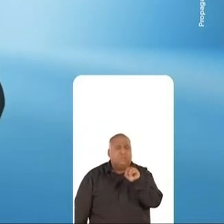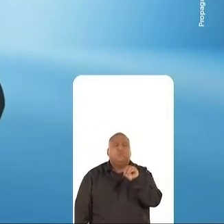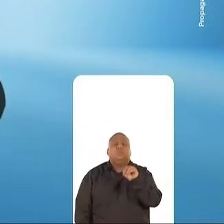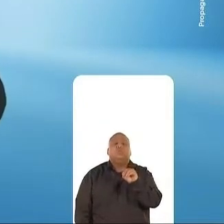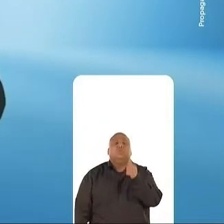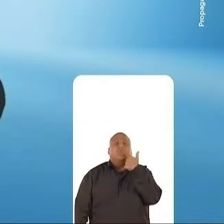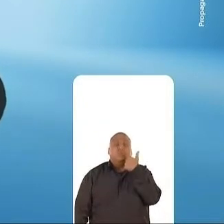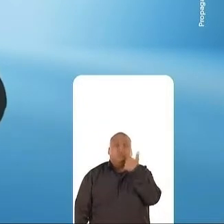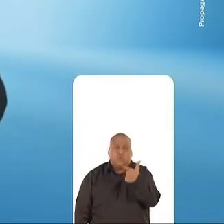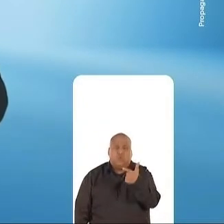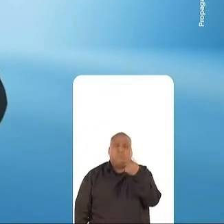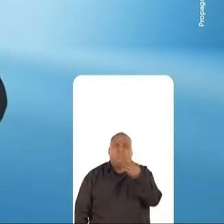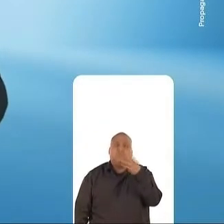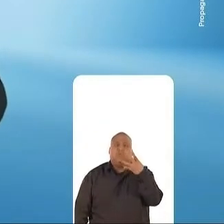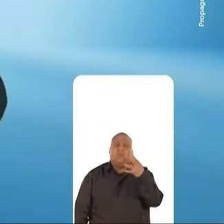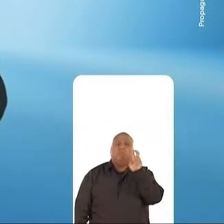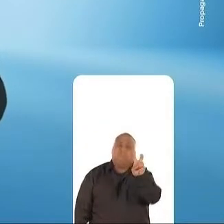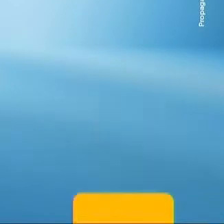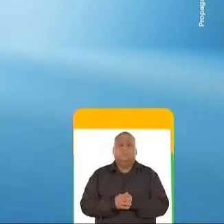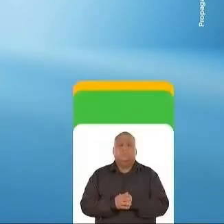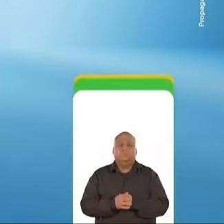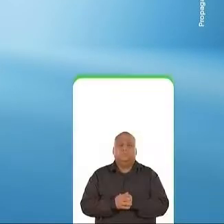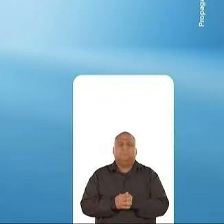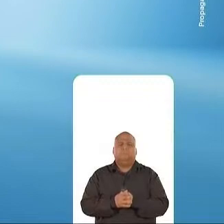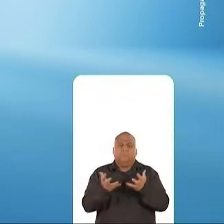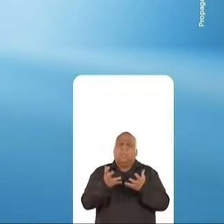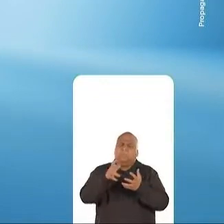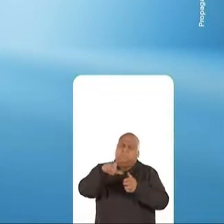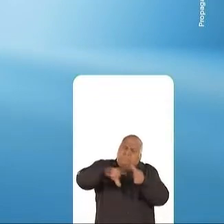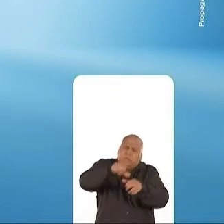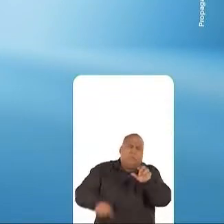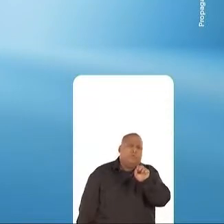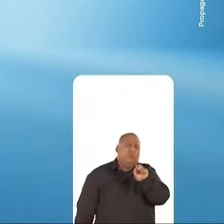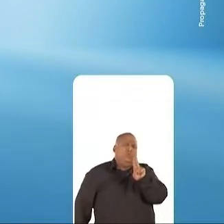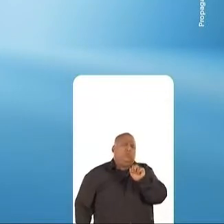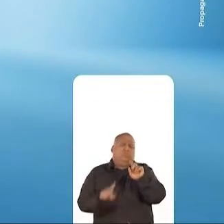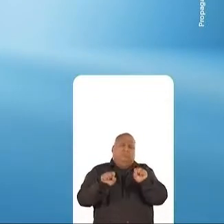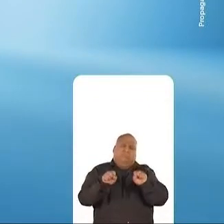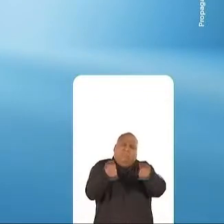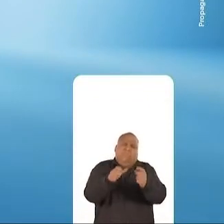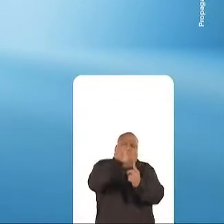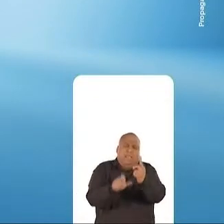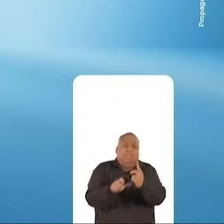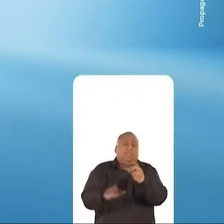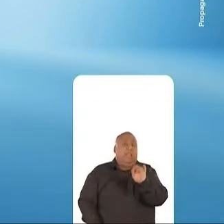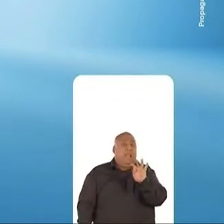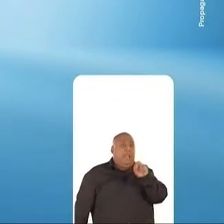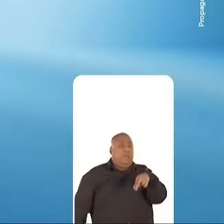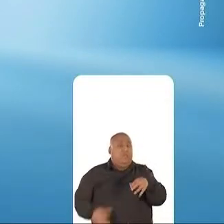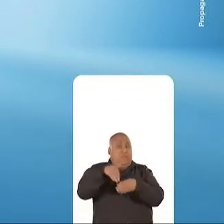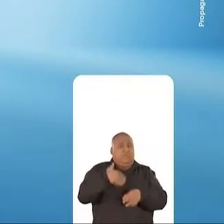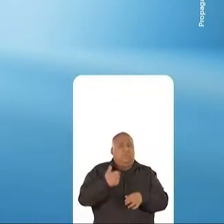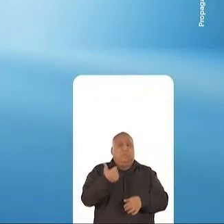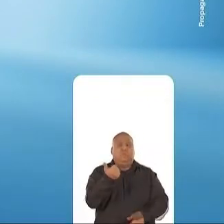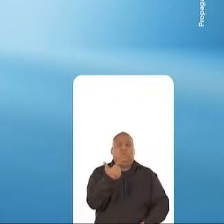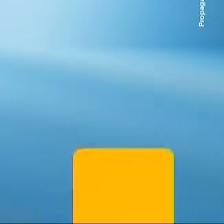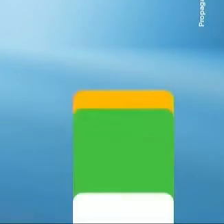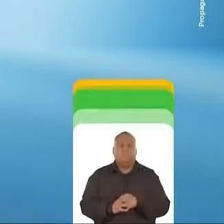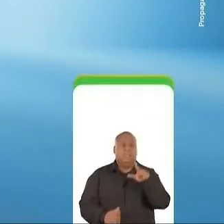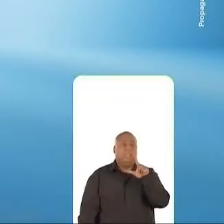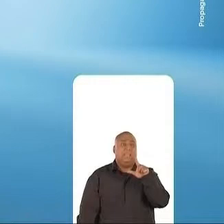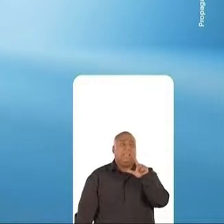Márcio Nakashima, 12345. Trago a revolução sanitária na defesa do SUS. Ayrton Lourenço,